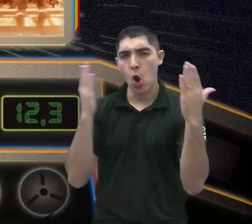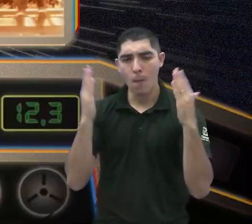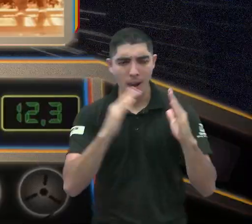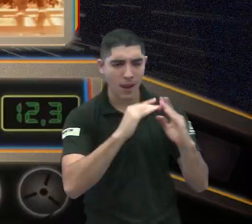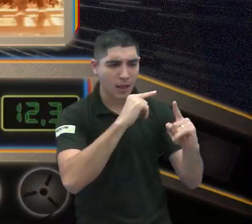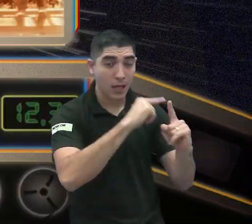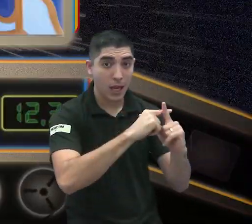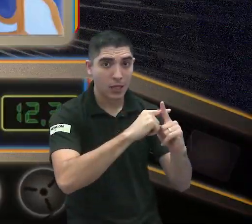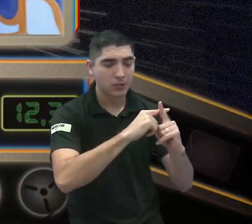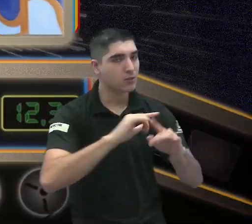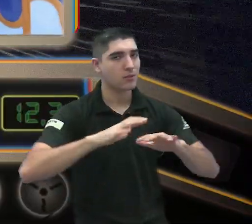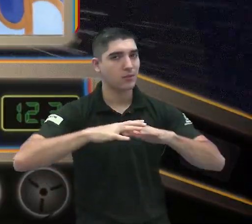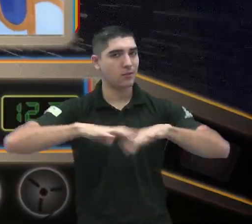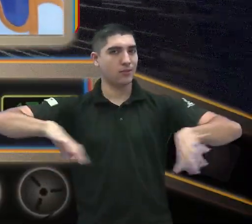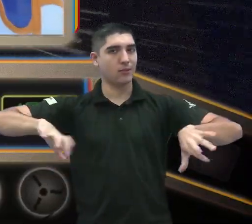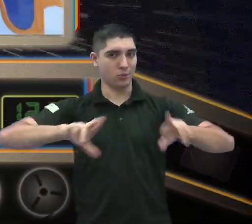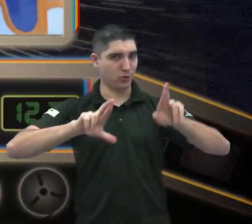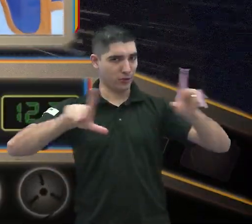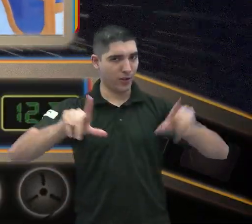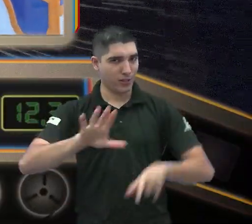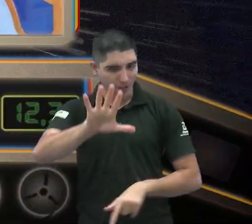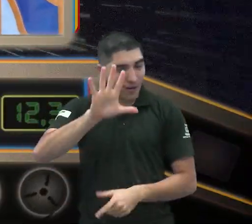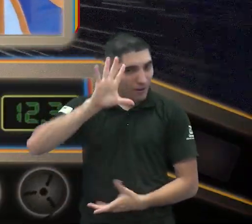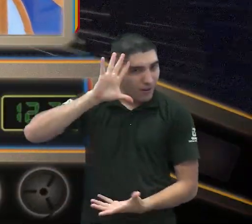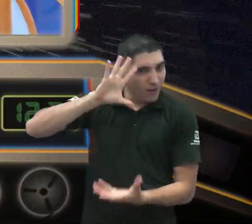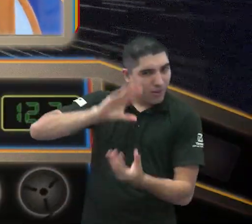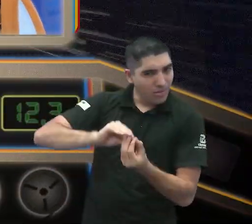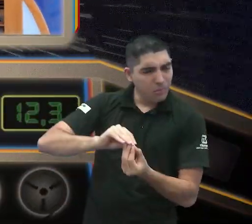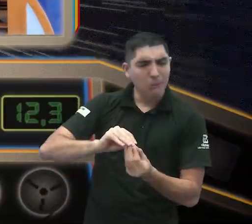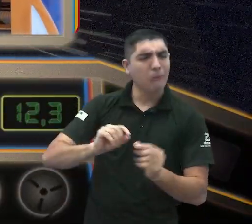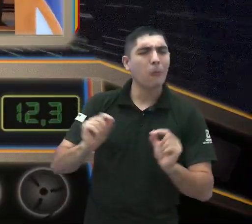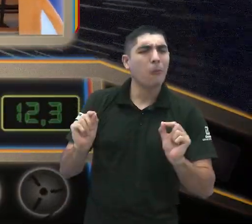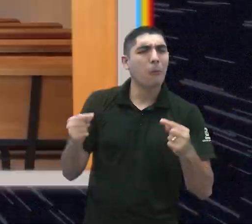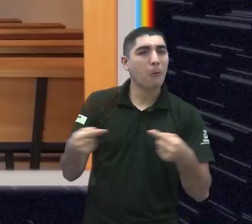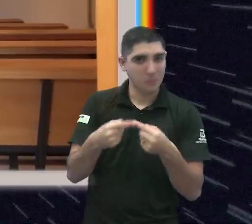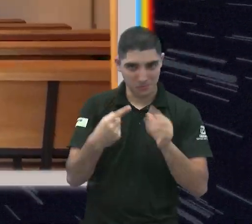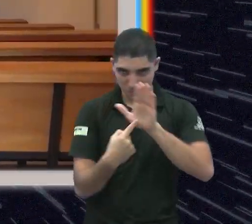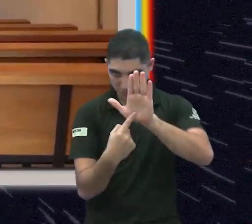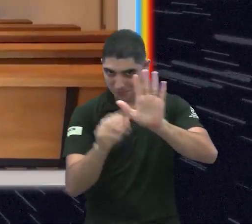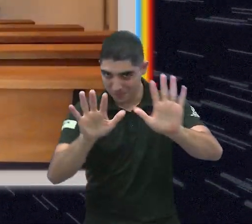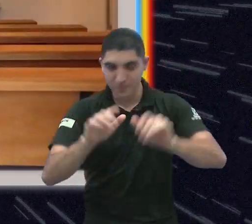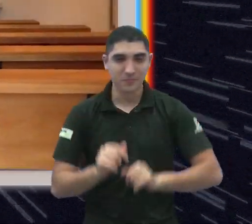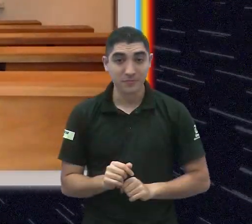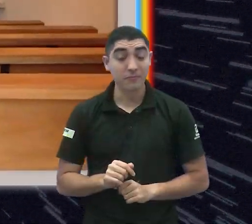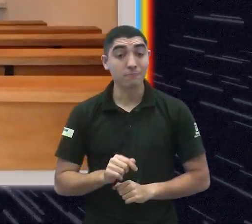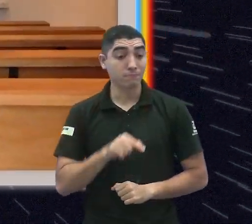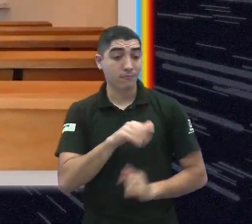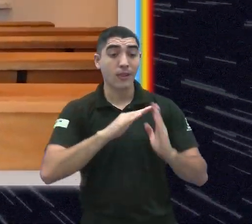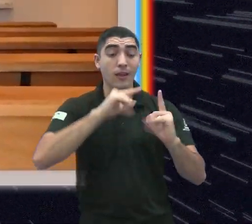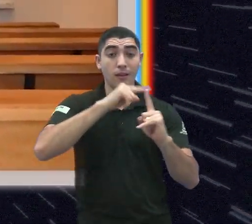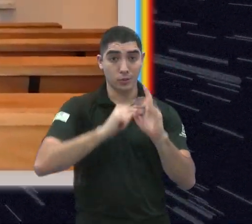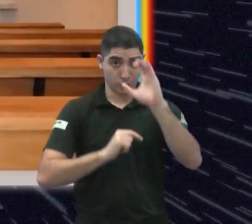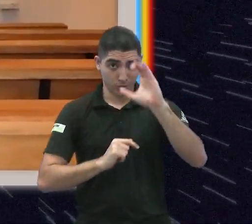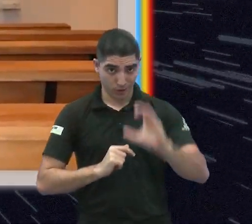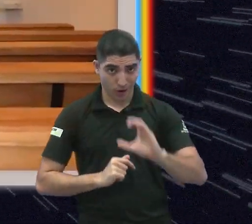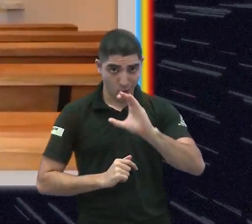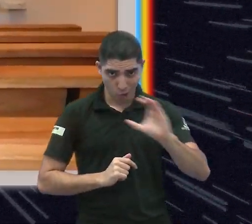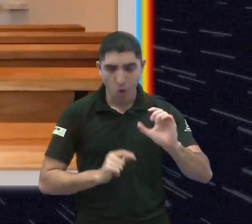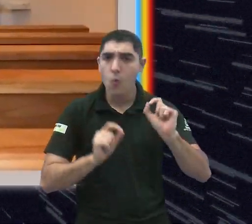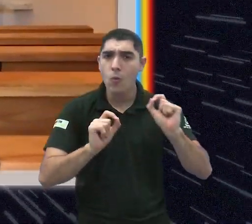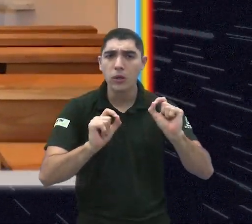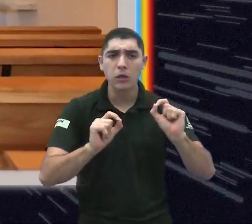entendeu? Então, fica aí que a gente vai contar mais detalhes dessa história. No catolicismo, todos